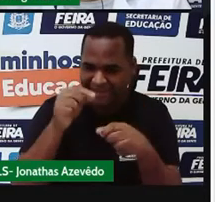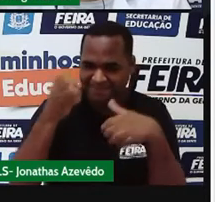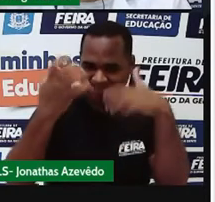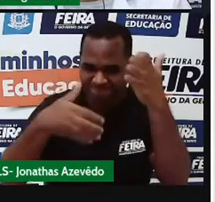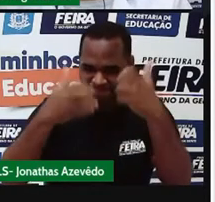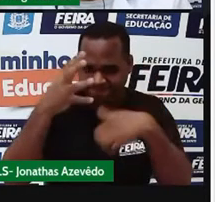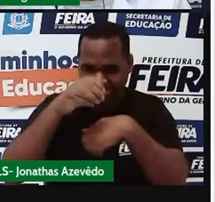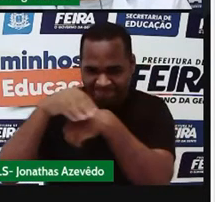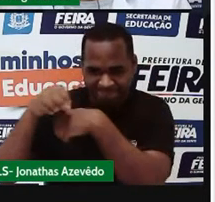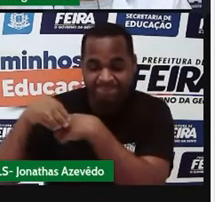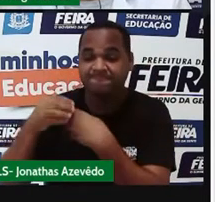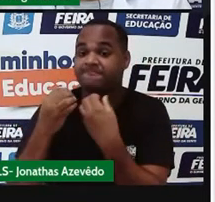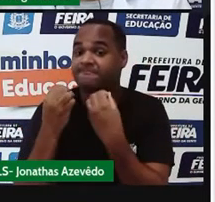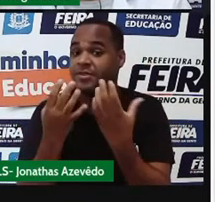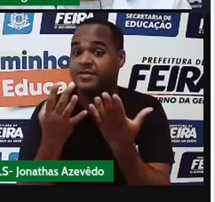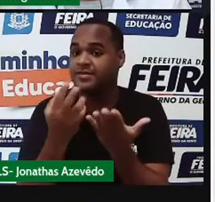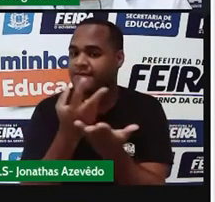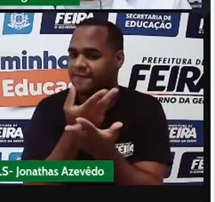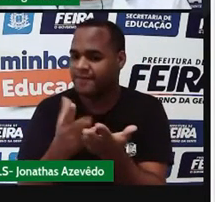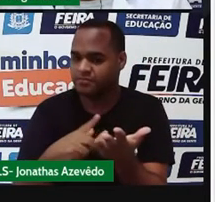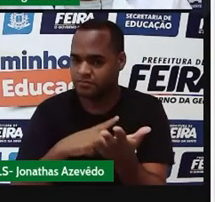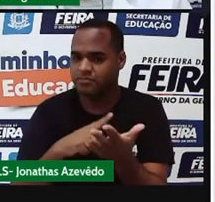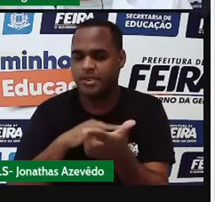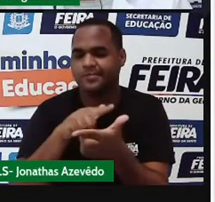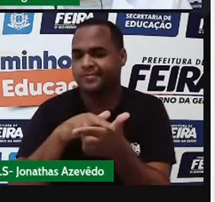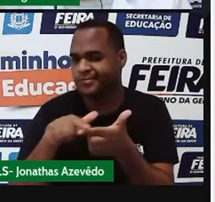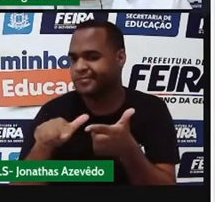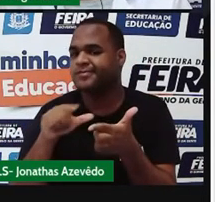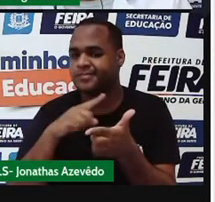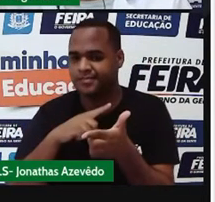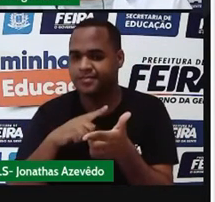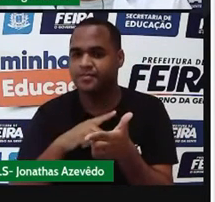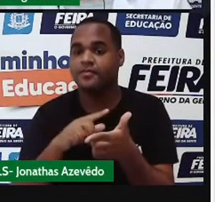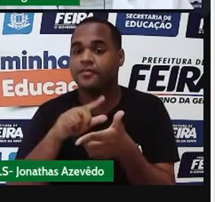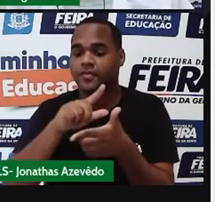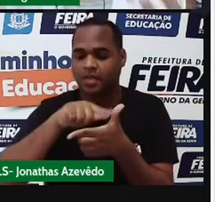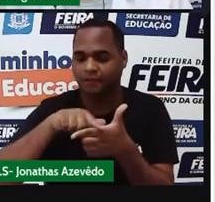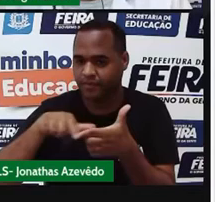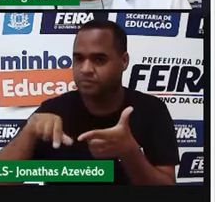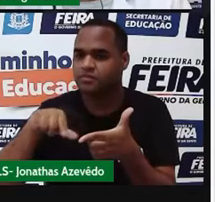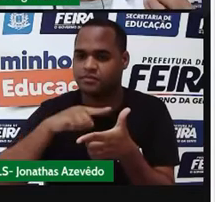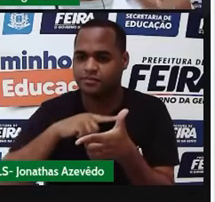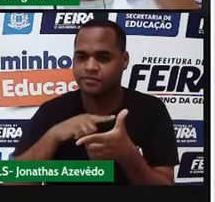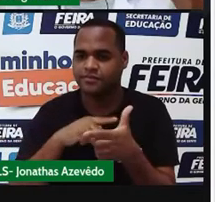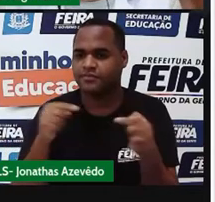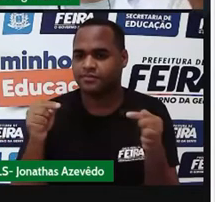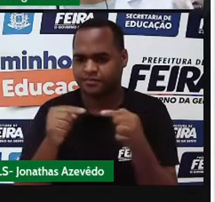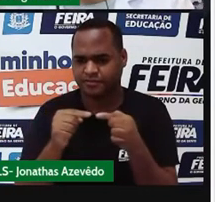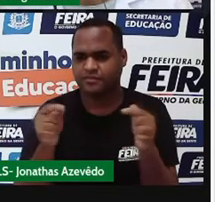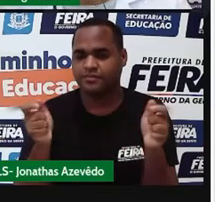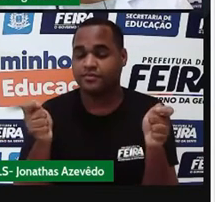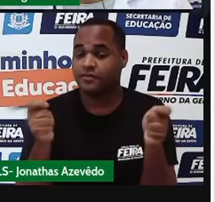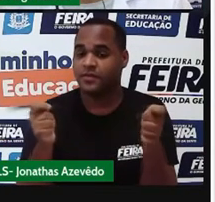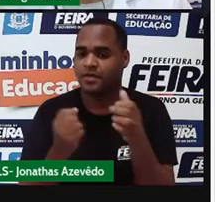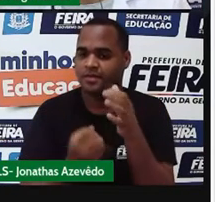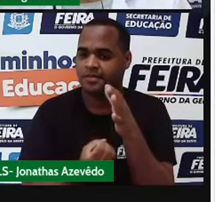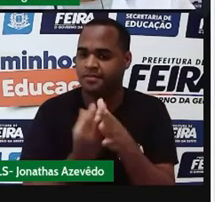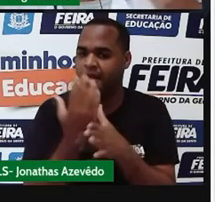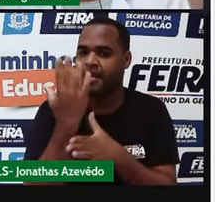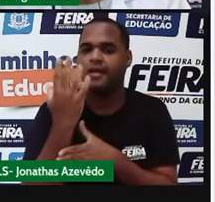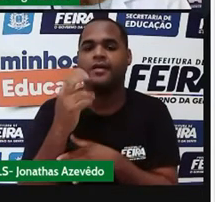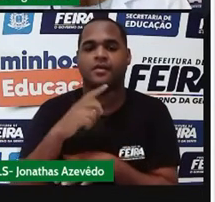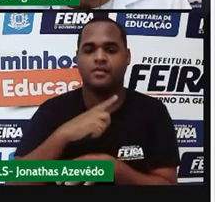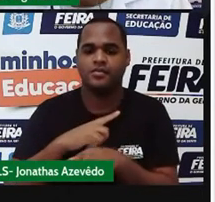pois é existem essas divisões essas divisões geram fazem nascer